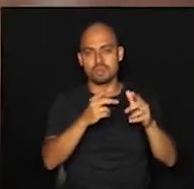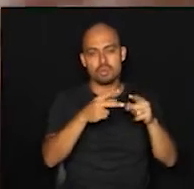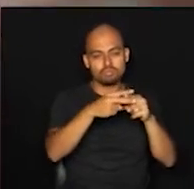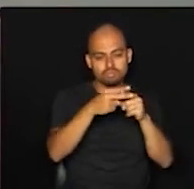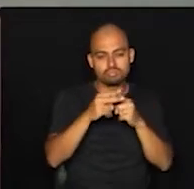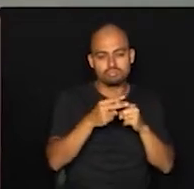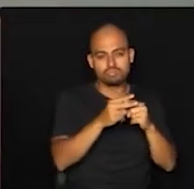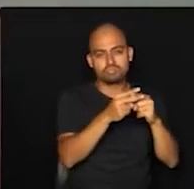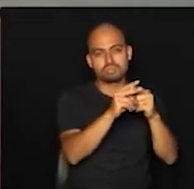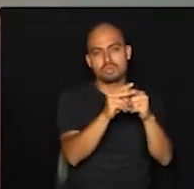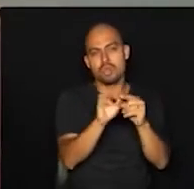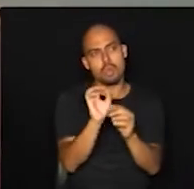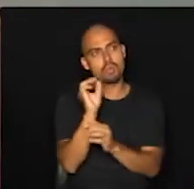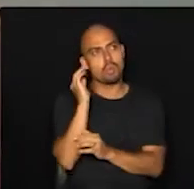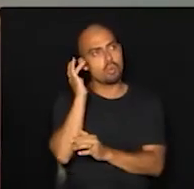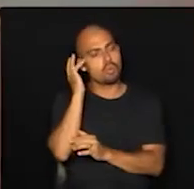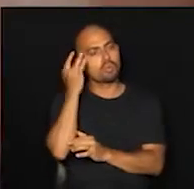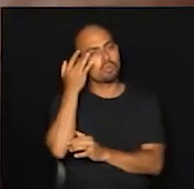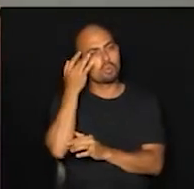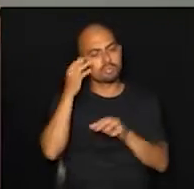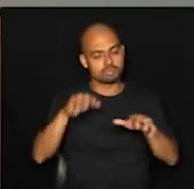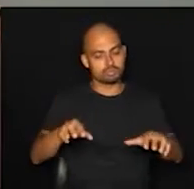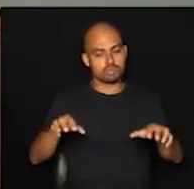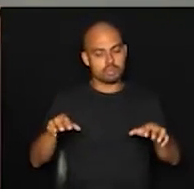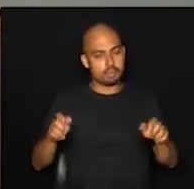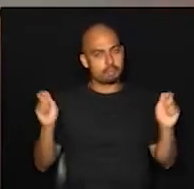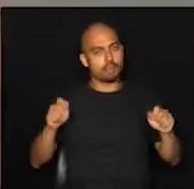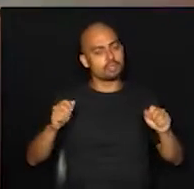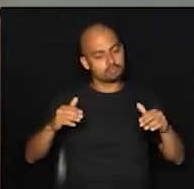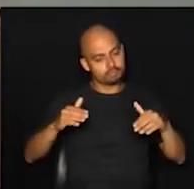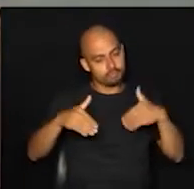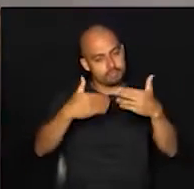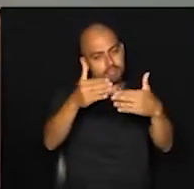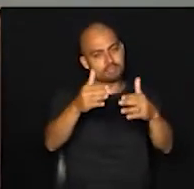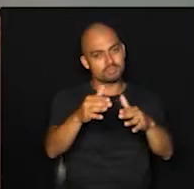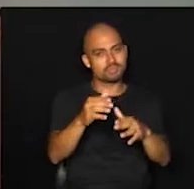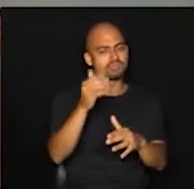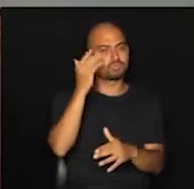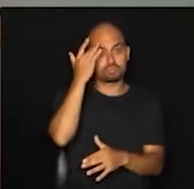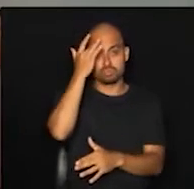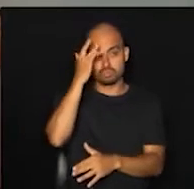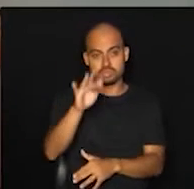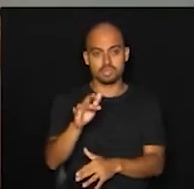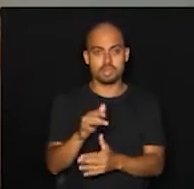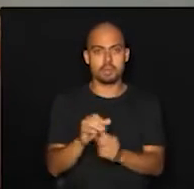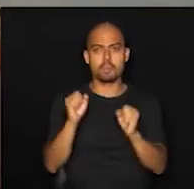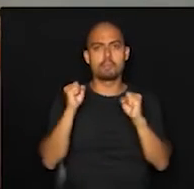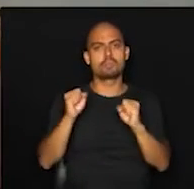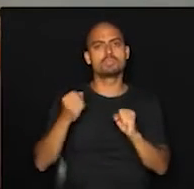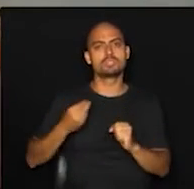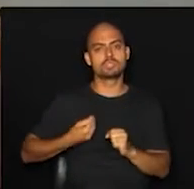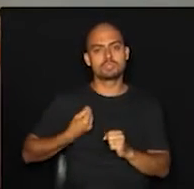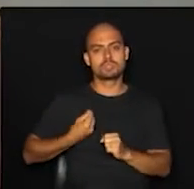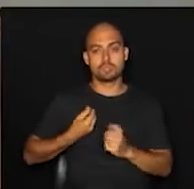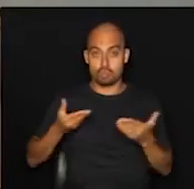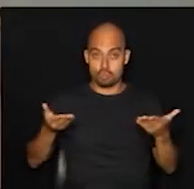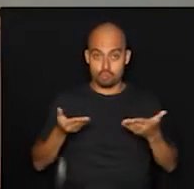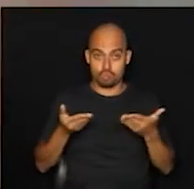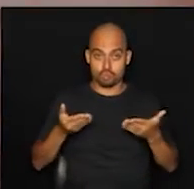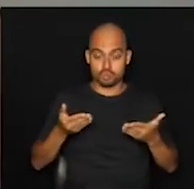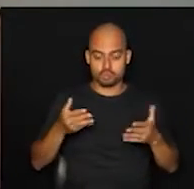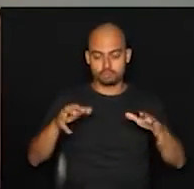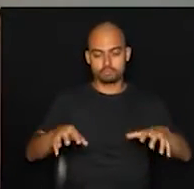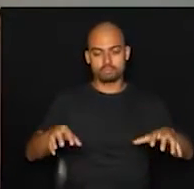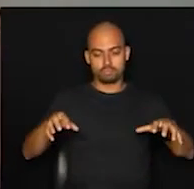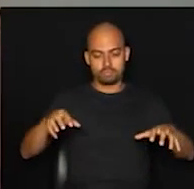ou na verdade a monarquia teria perdurado muito mais e sabe-se lá, como uns ou outros disseram, a monarquia existisse no Brasil até hoje, se ela